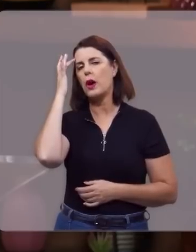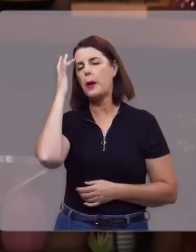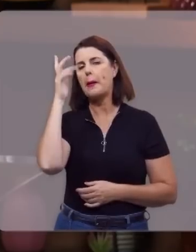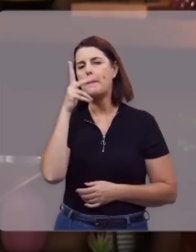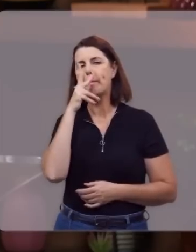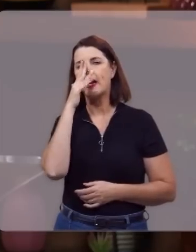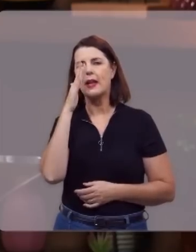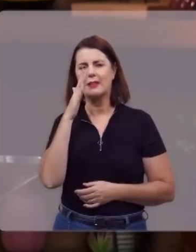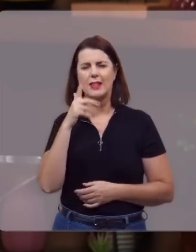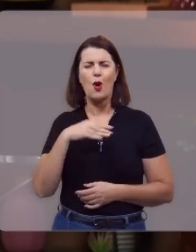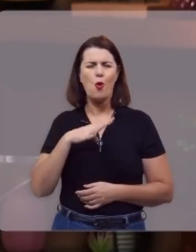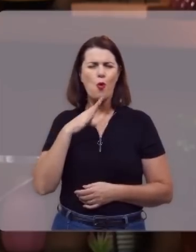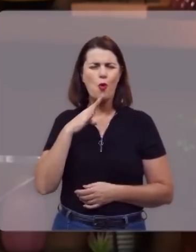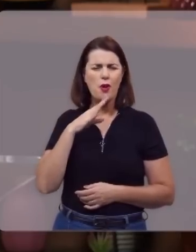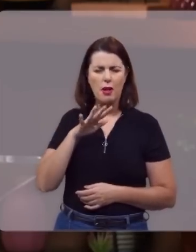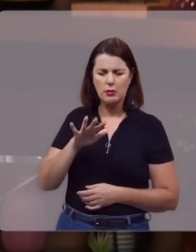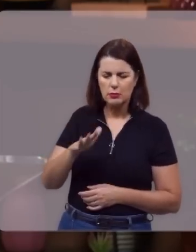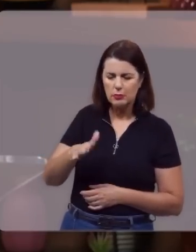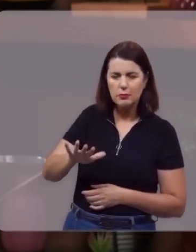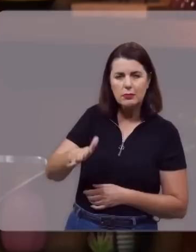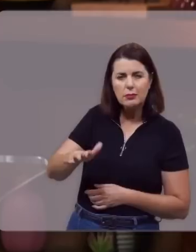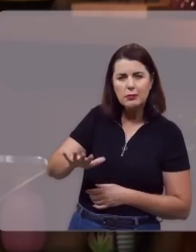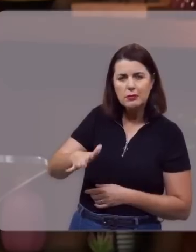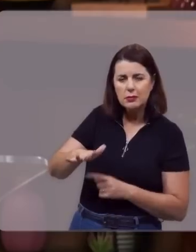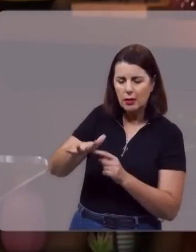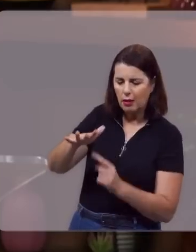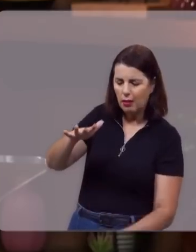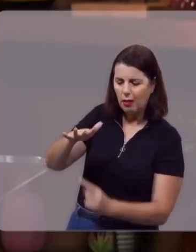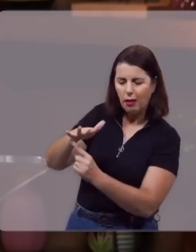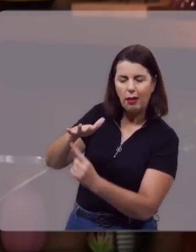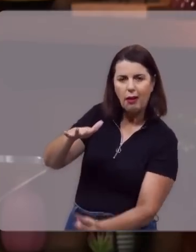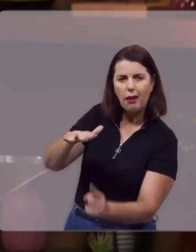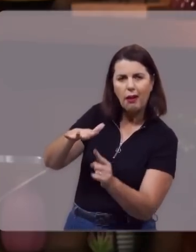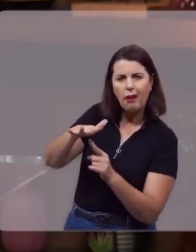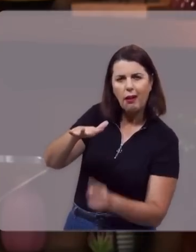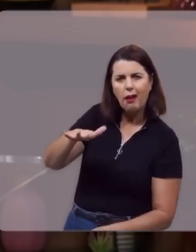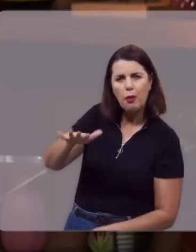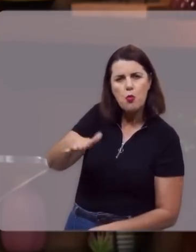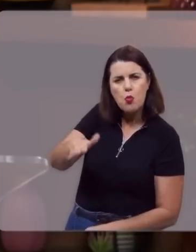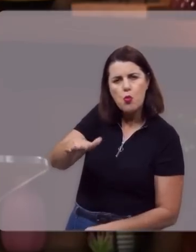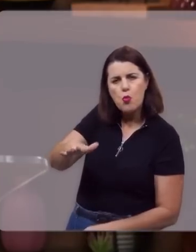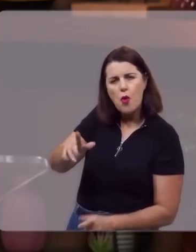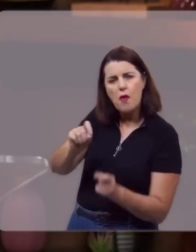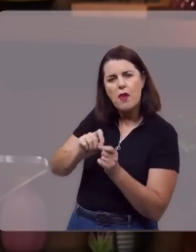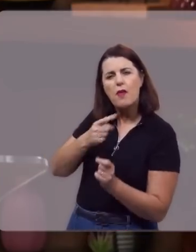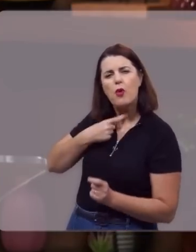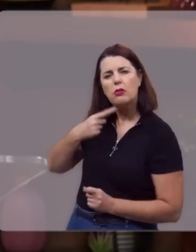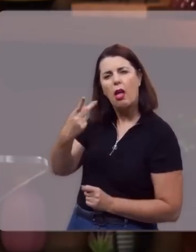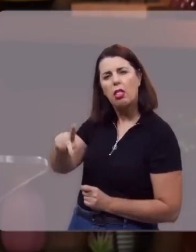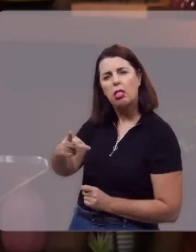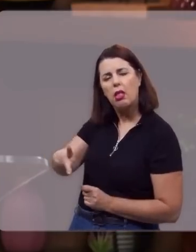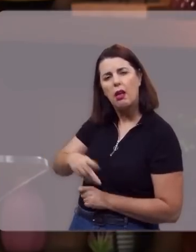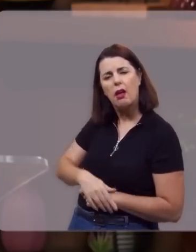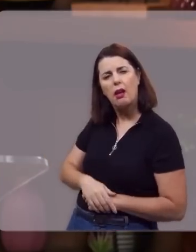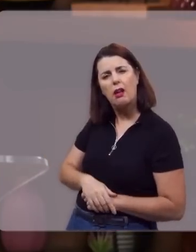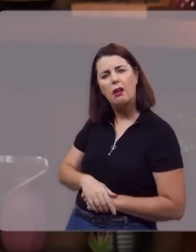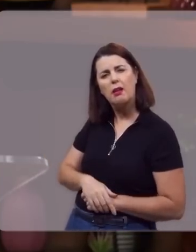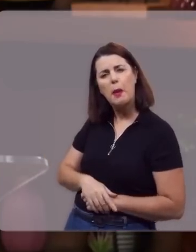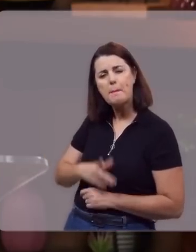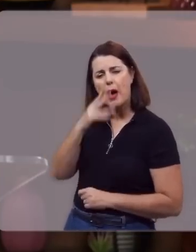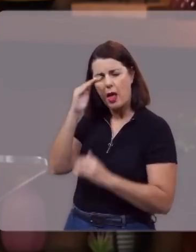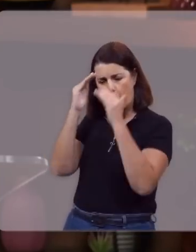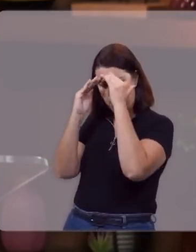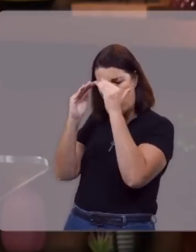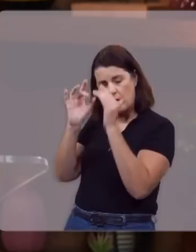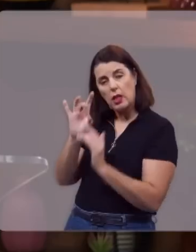que marionetes nas mãos do inimigo, fazendo a vontade dele, obedecendo cegamente a